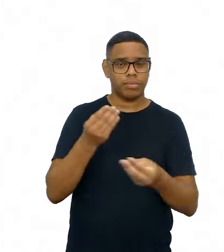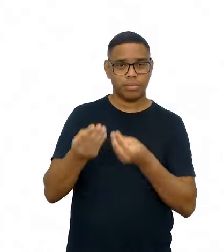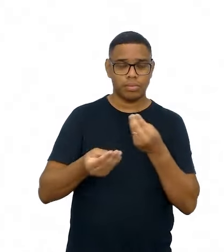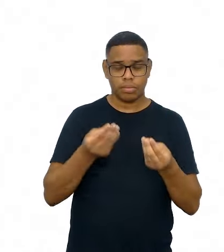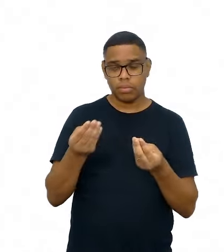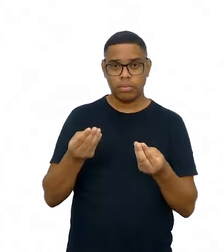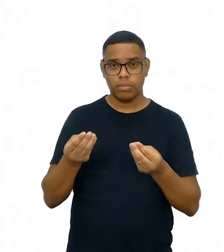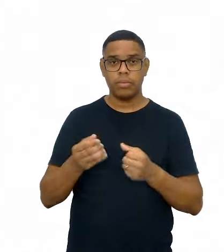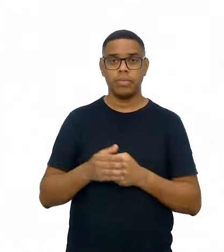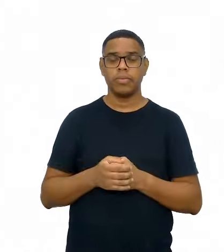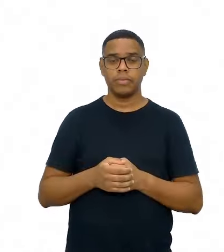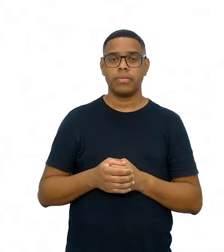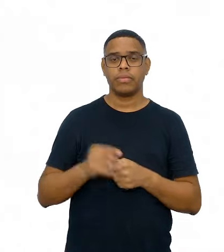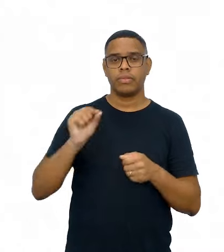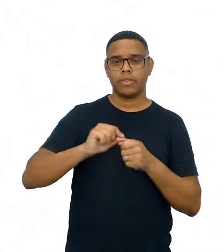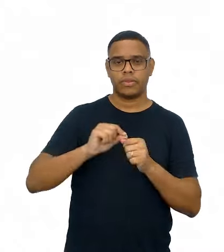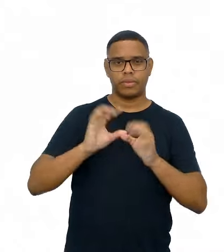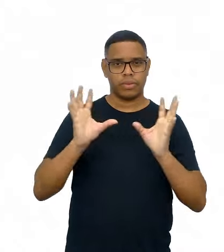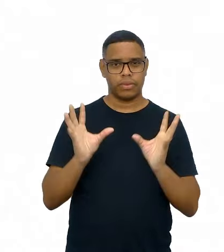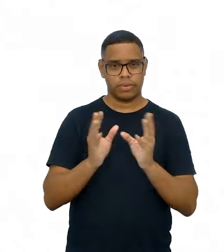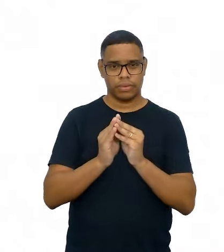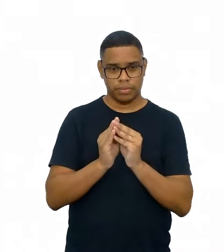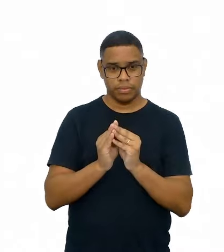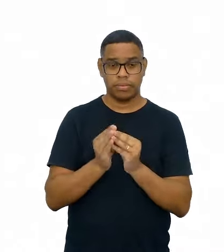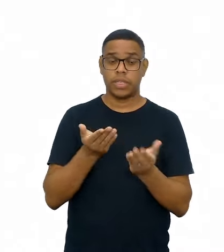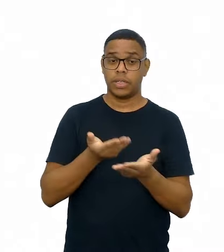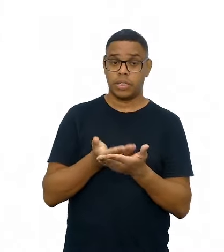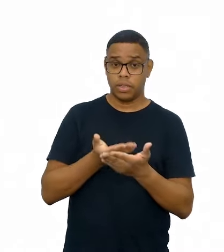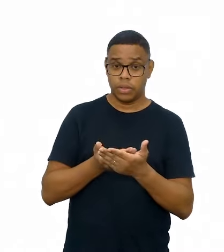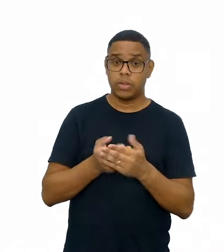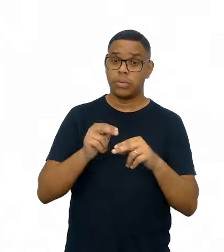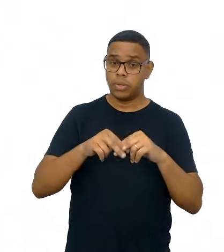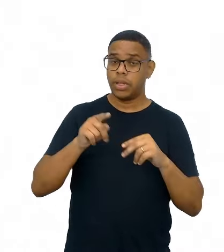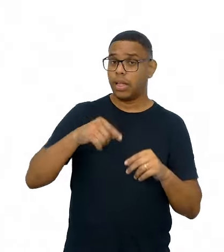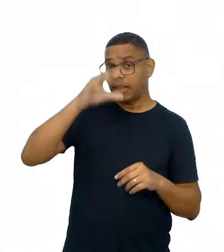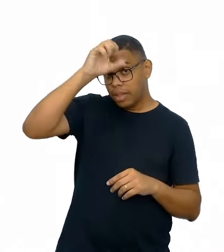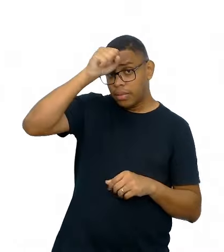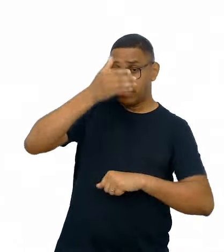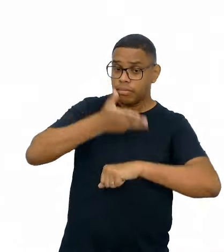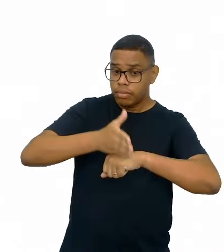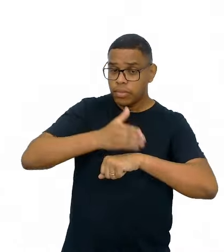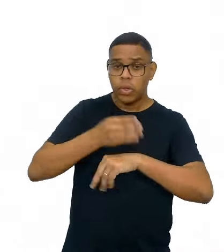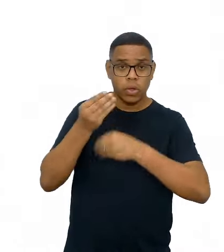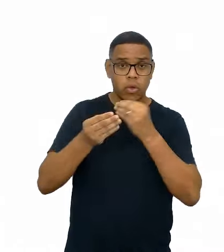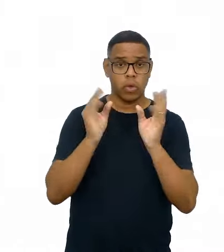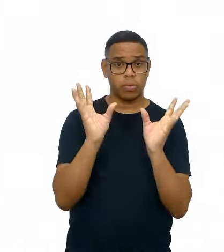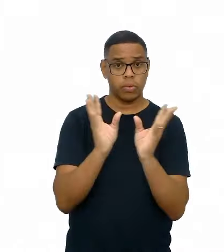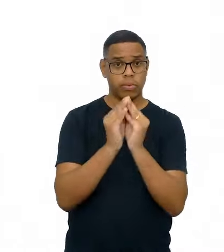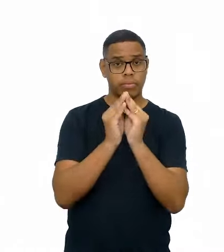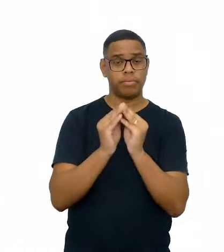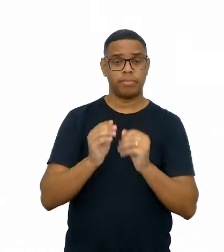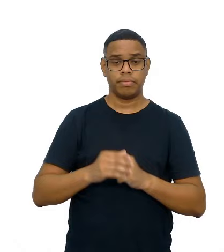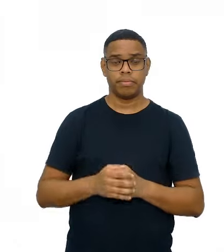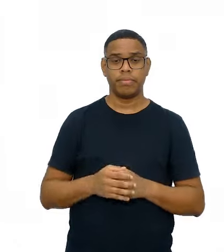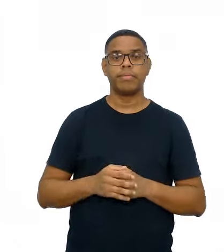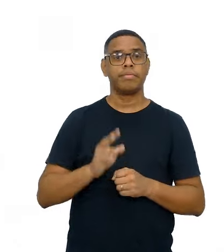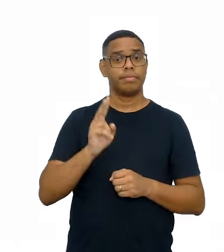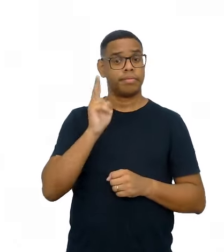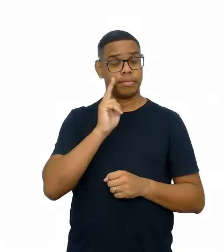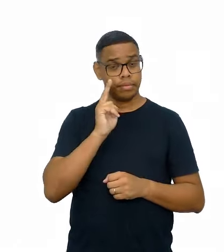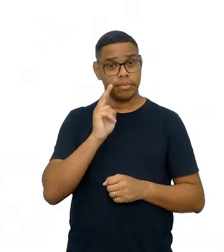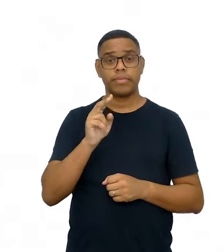resumo. Lembre-lhes que farão a leitura e o resumo de textos que serão utilizados na